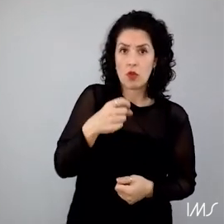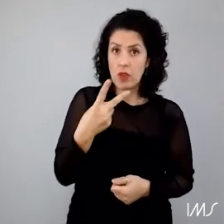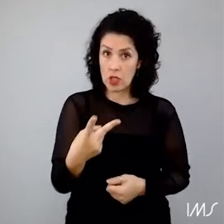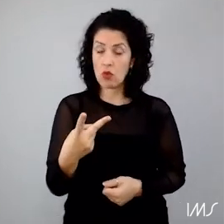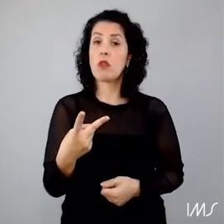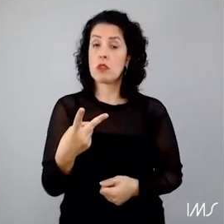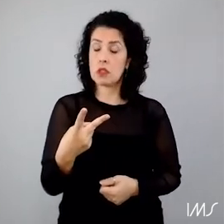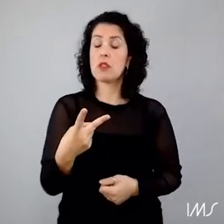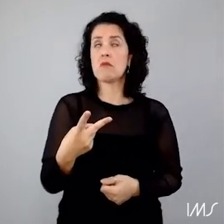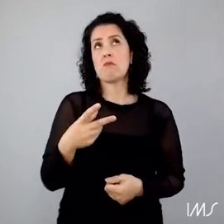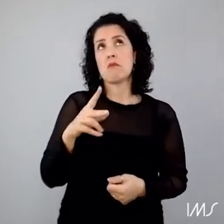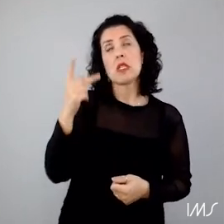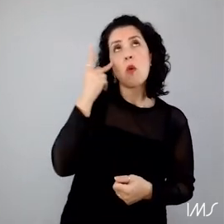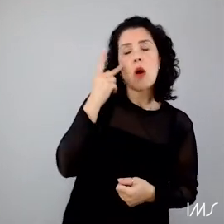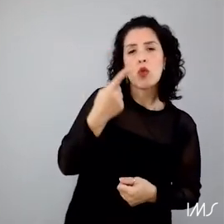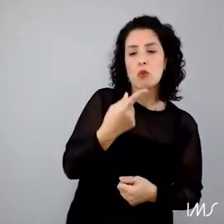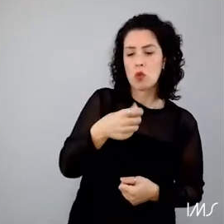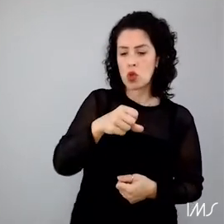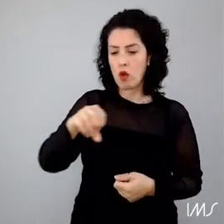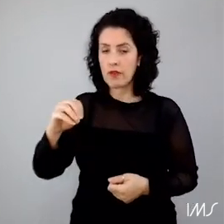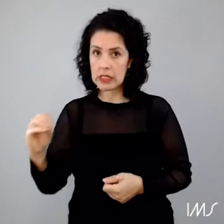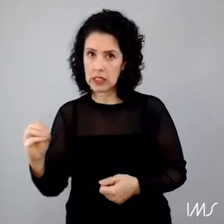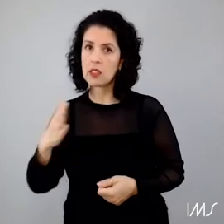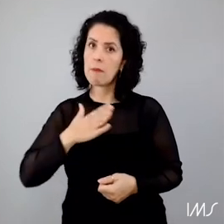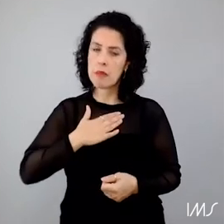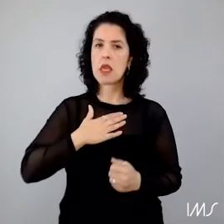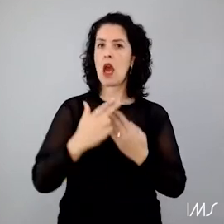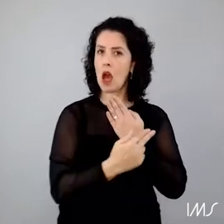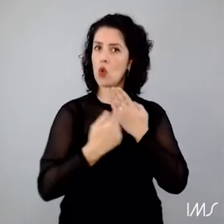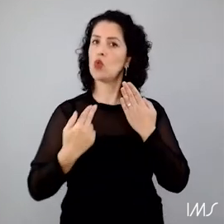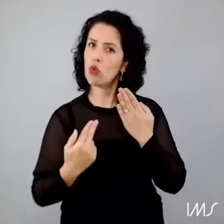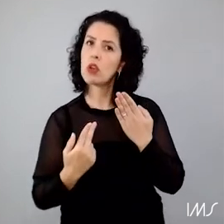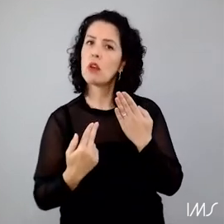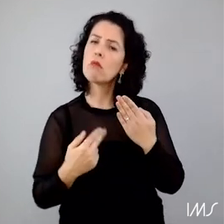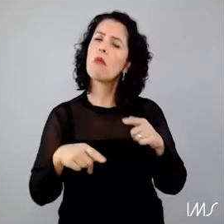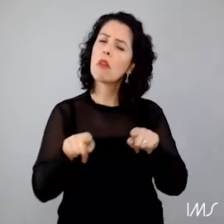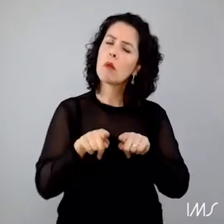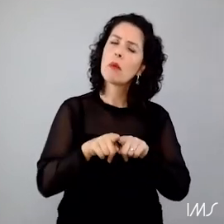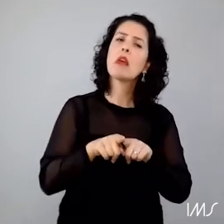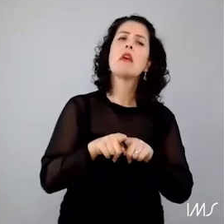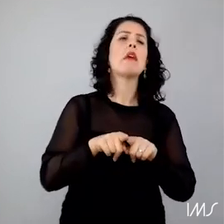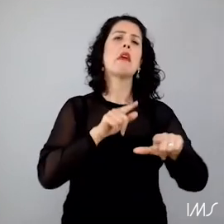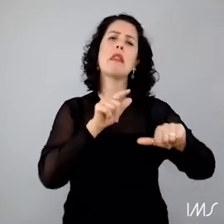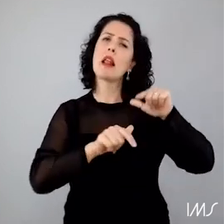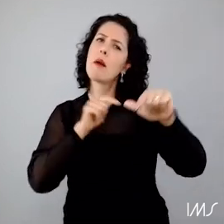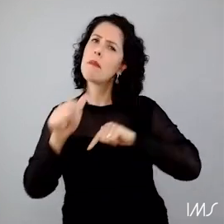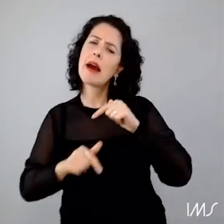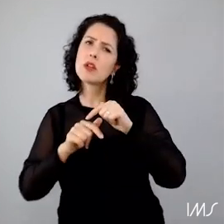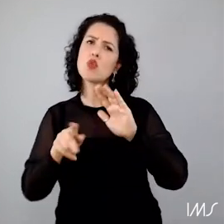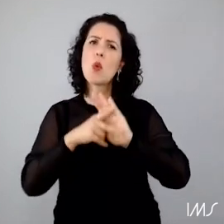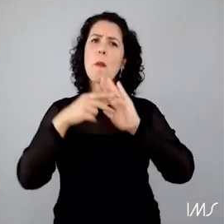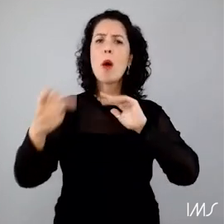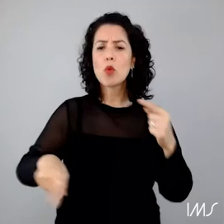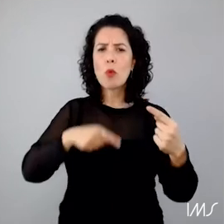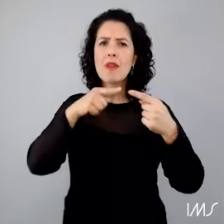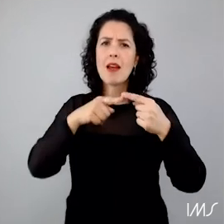estudo crítico, São Paulo, 1900, de minha autoria, e, naturalmente, os trabalhos sobre a